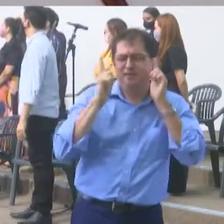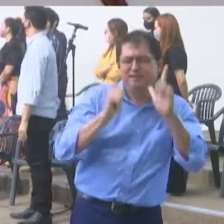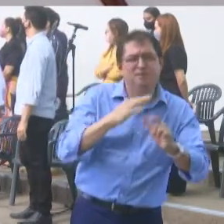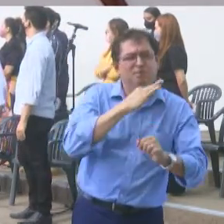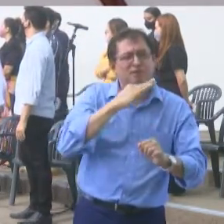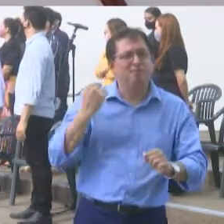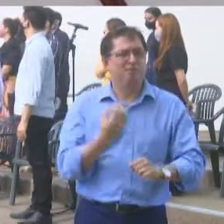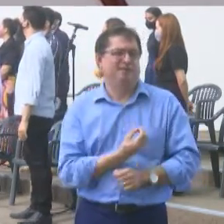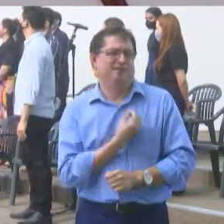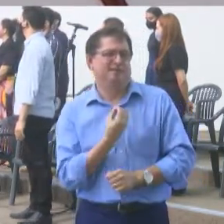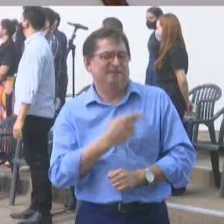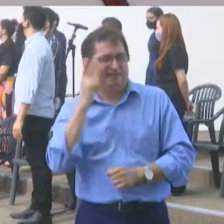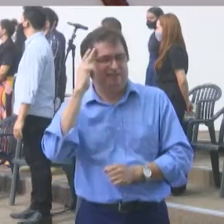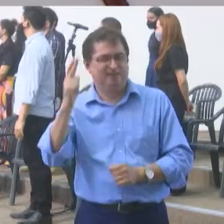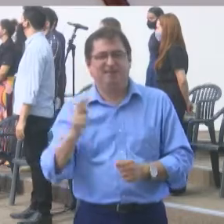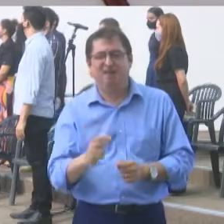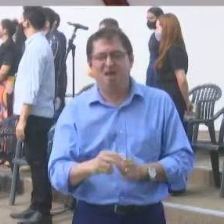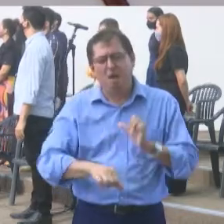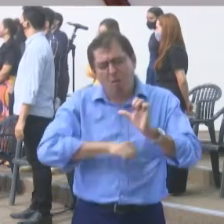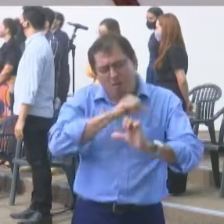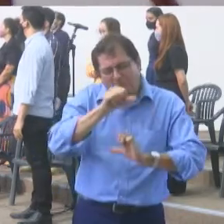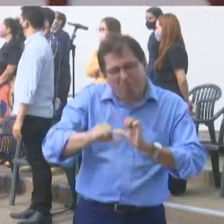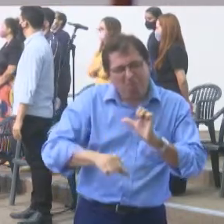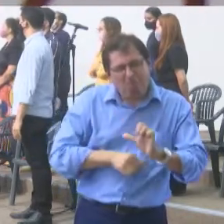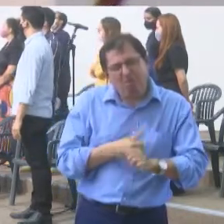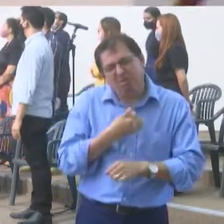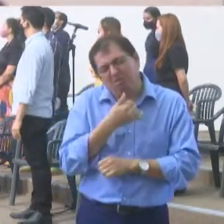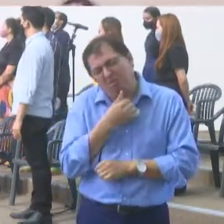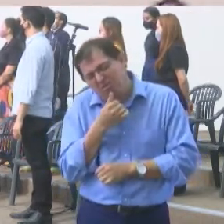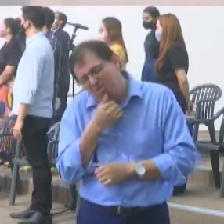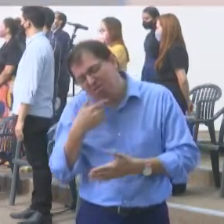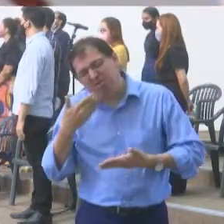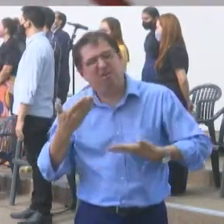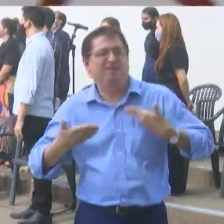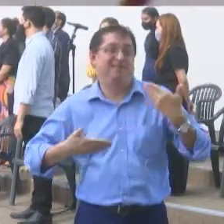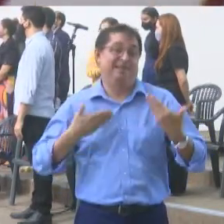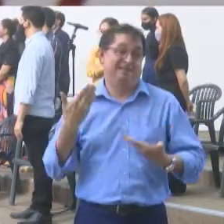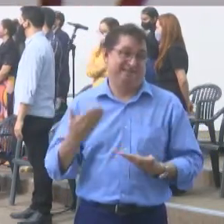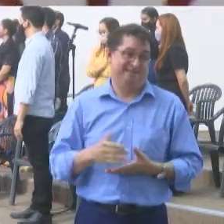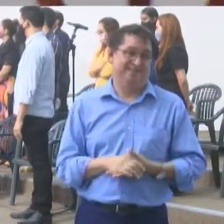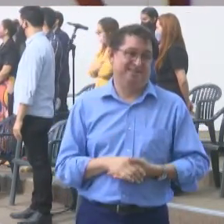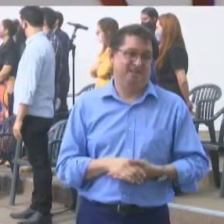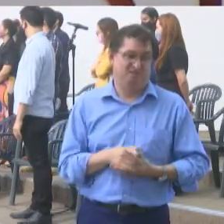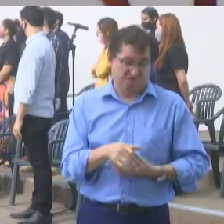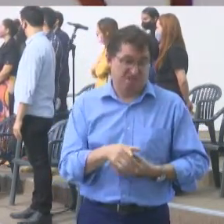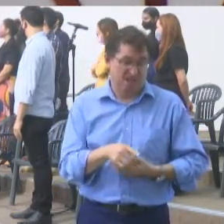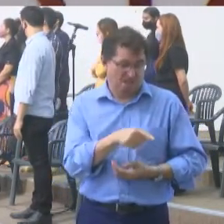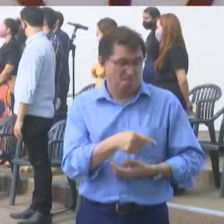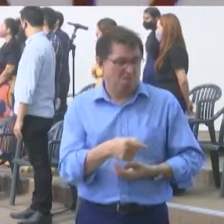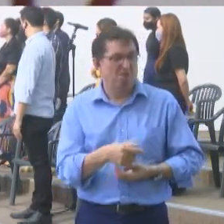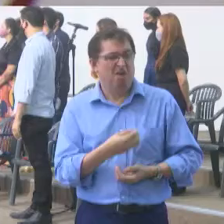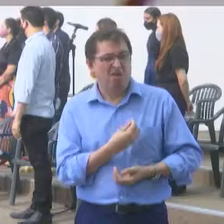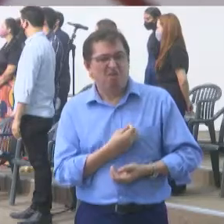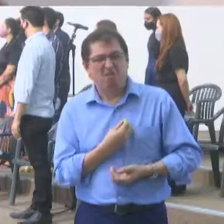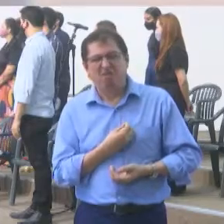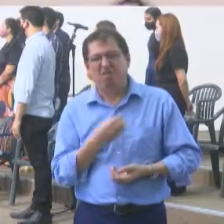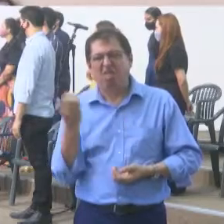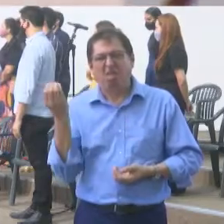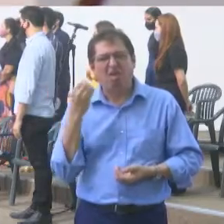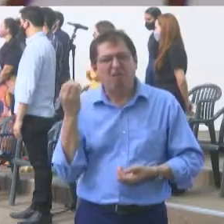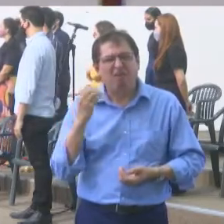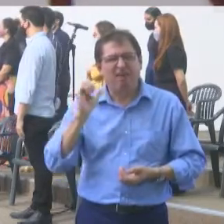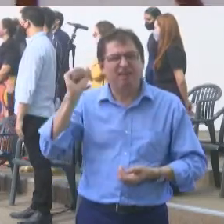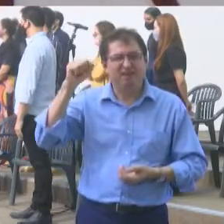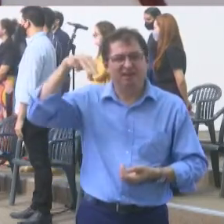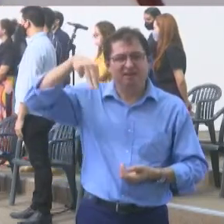traz quem está na amargura para a alegria. Noemi volta completamente destroçada, e agora nós vemos o livro terminando com Noemi